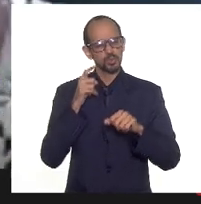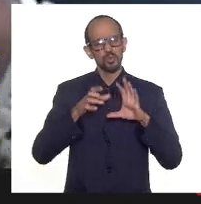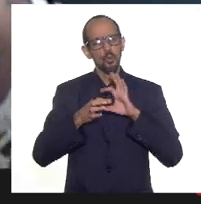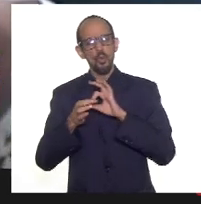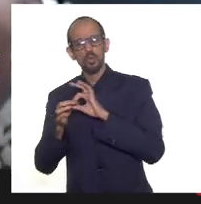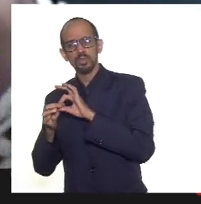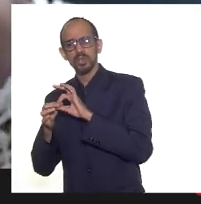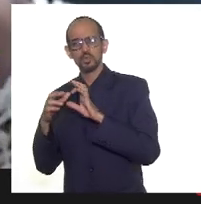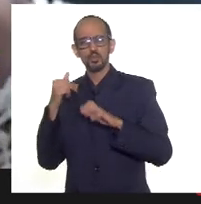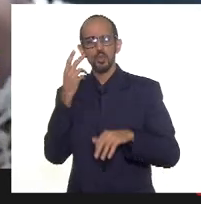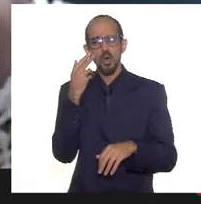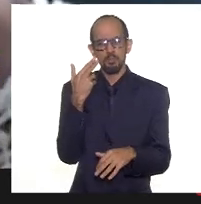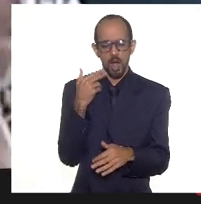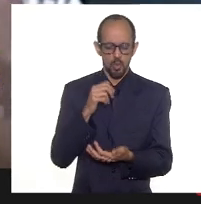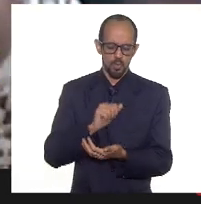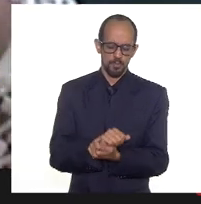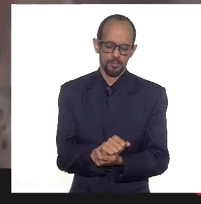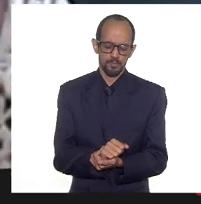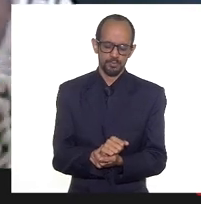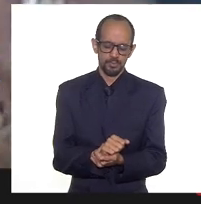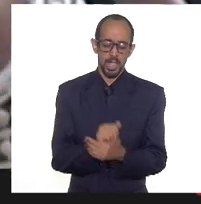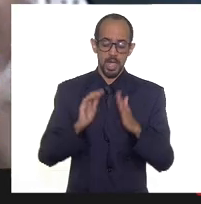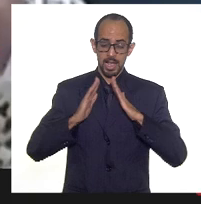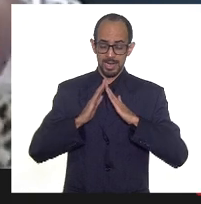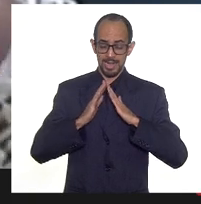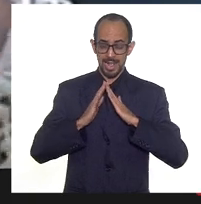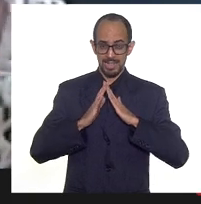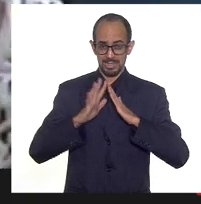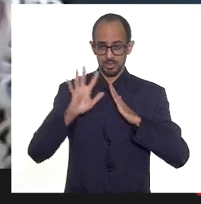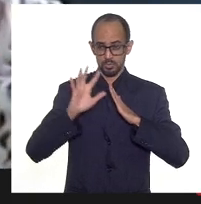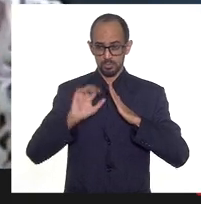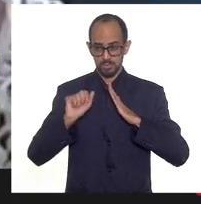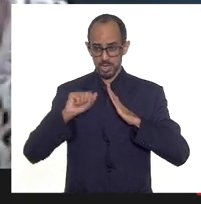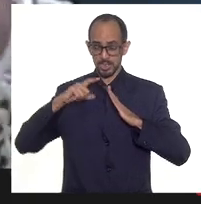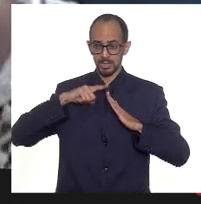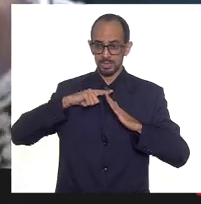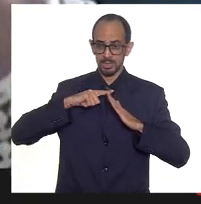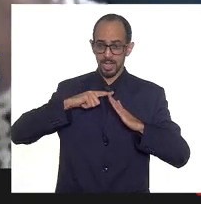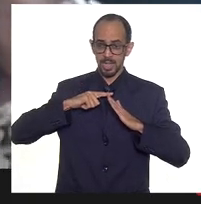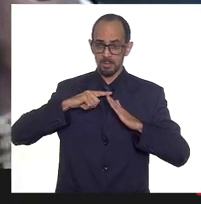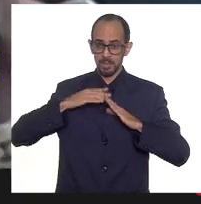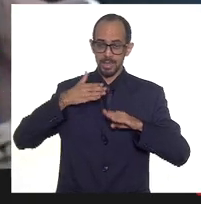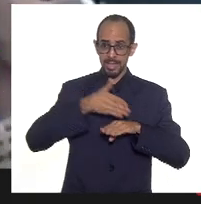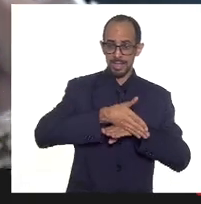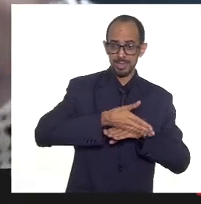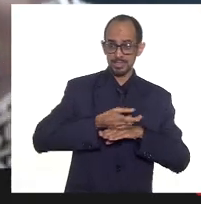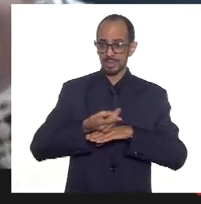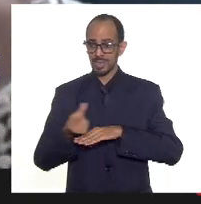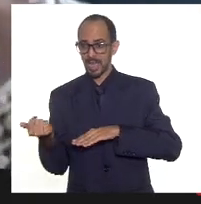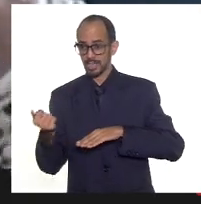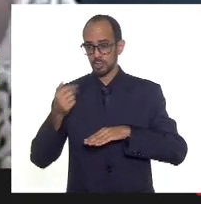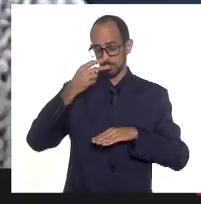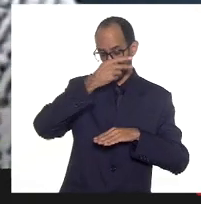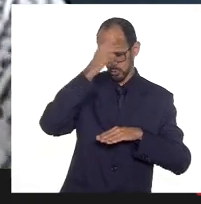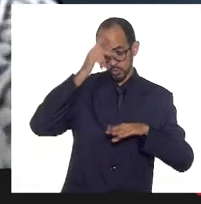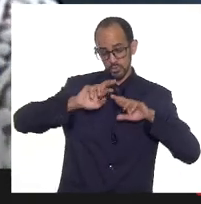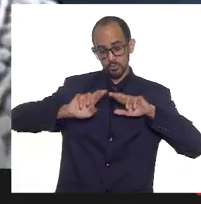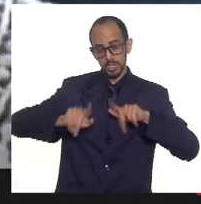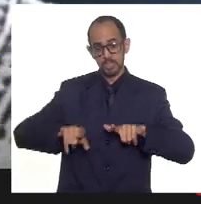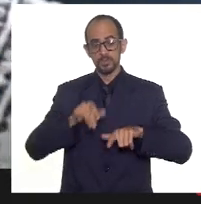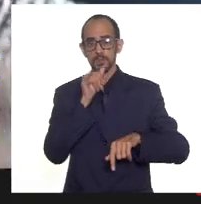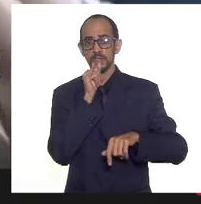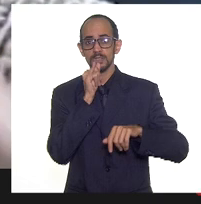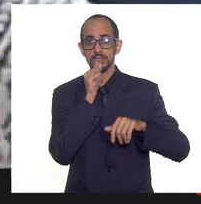das religiosidades, o terreiro tem um afluxo e uma circulação de pessoas que é muito diferente, por exemplo, de uma